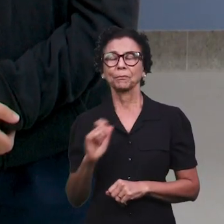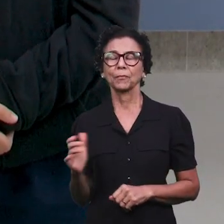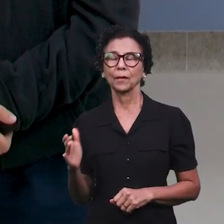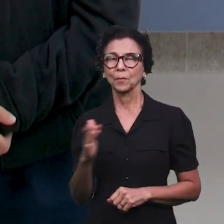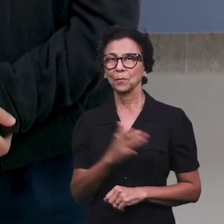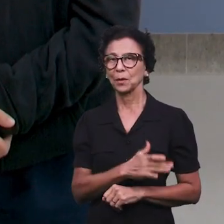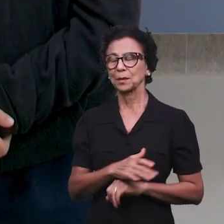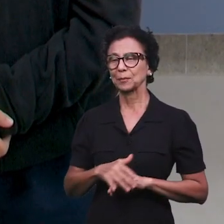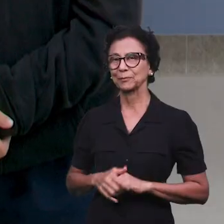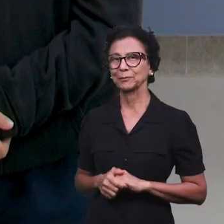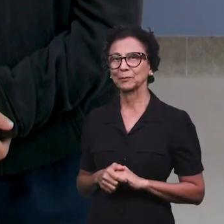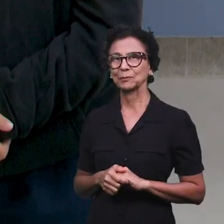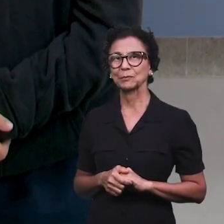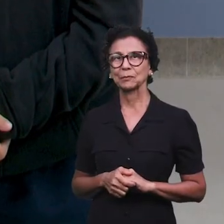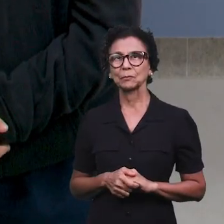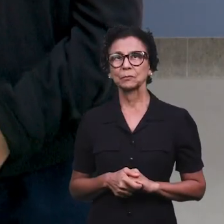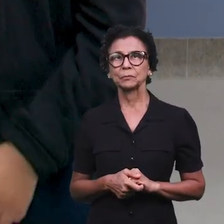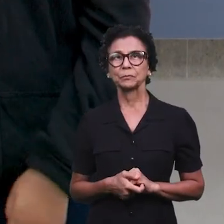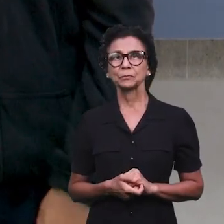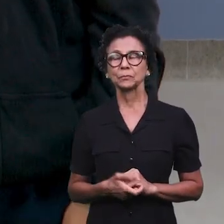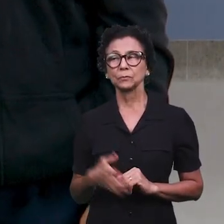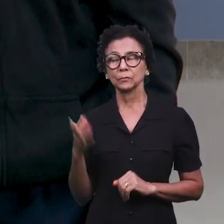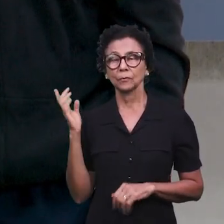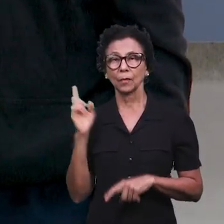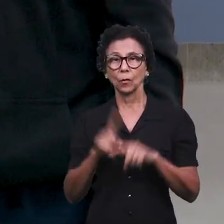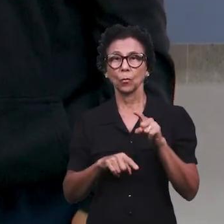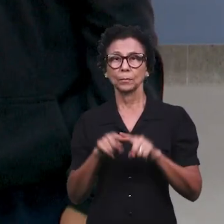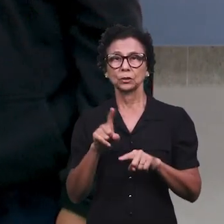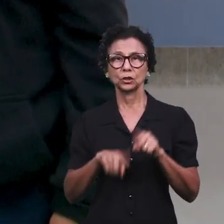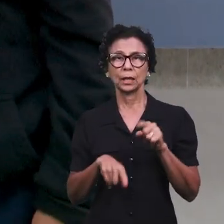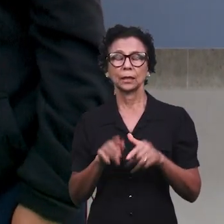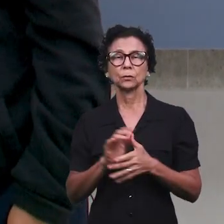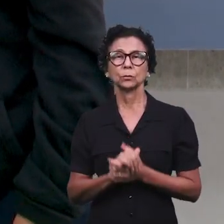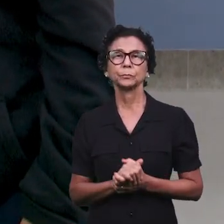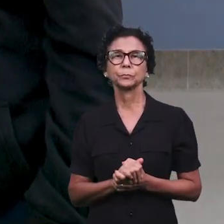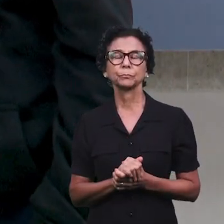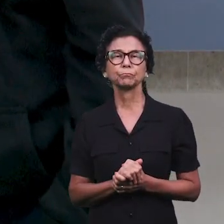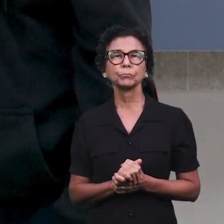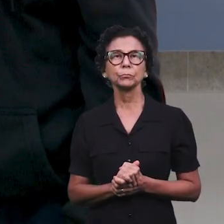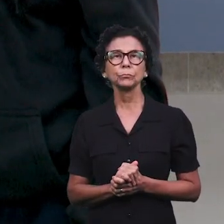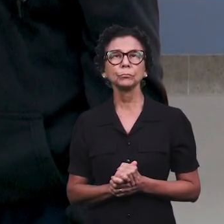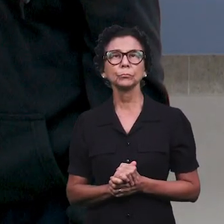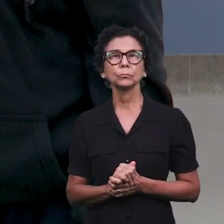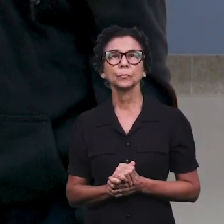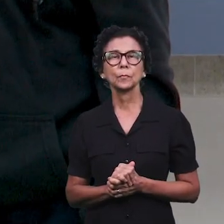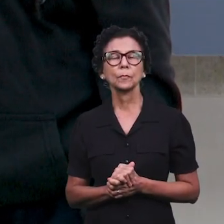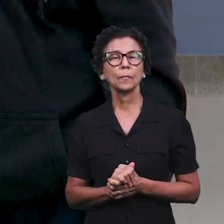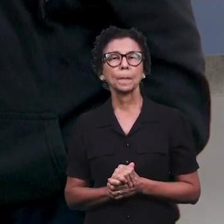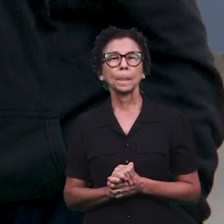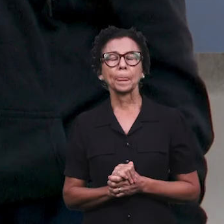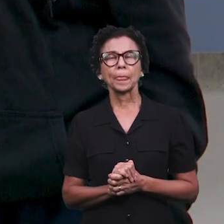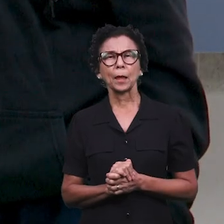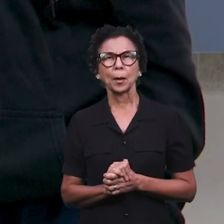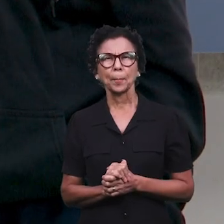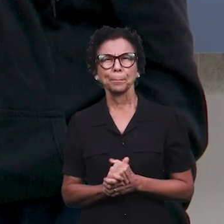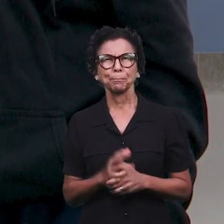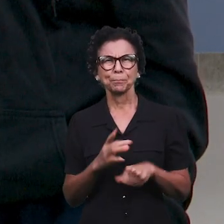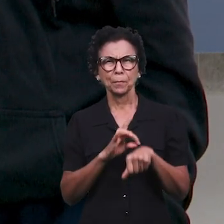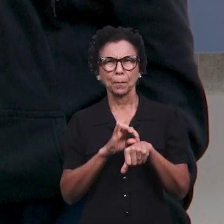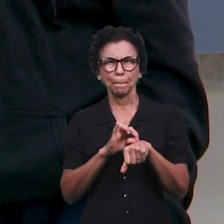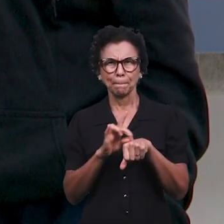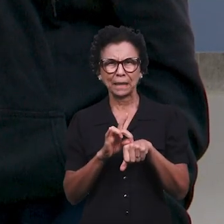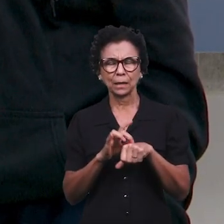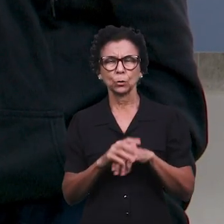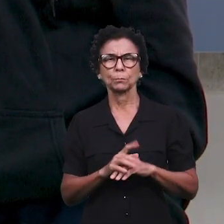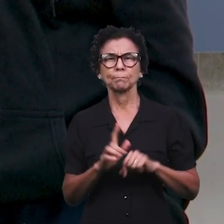experimento? Nós vamos contar aqui para o nosso experimento. Eu trouxe um objeto opaco. Opaco, porque ele não consegue passar a luz, não é isso mesmo,